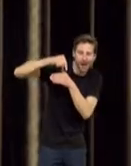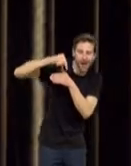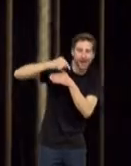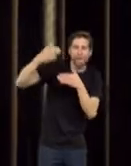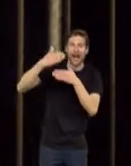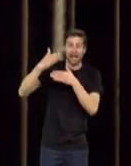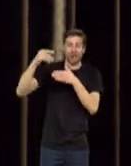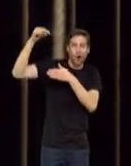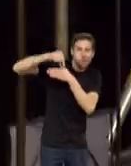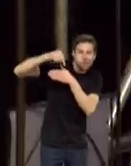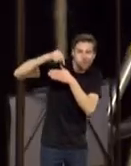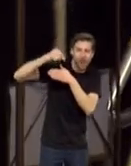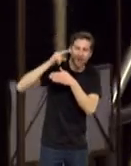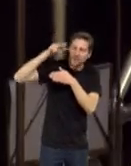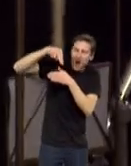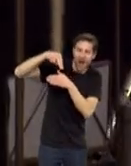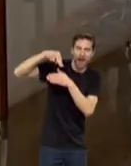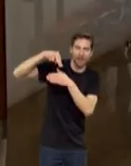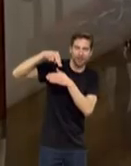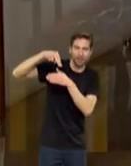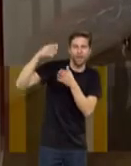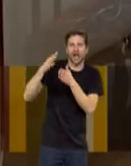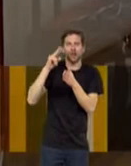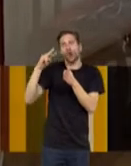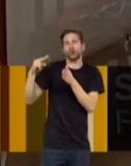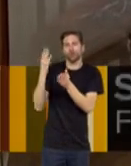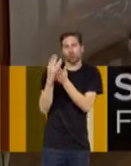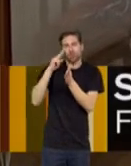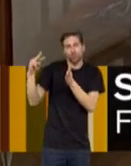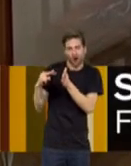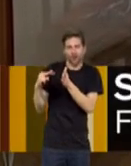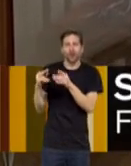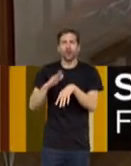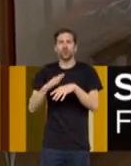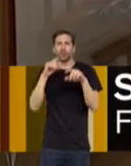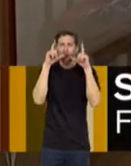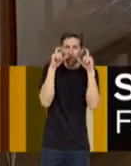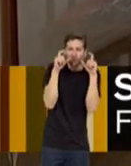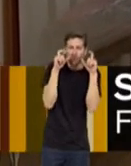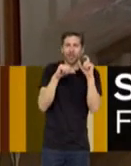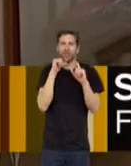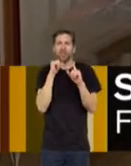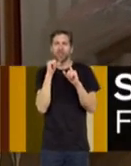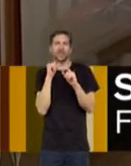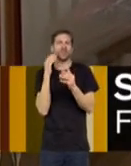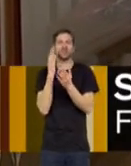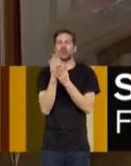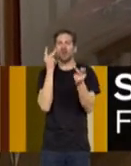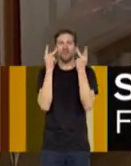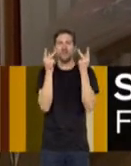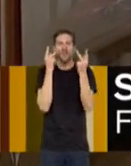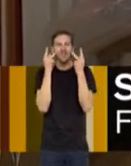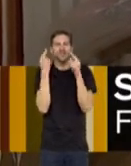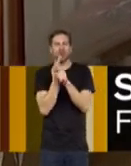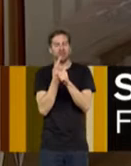maior. Assim é também na fotografia, curiosamente, não é? Nós partimos do princípio que a fotografia trabalha com índices do visível e que se reduz a